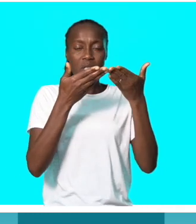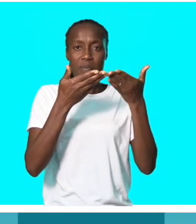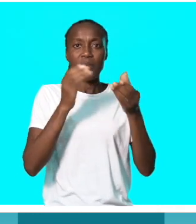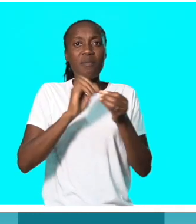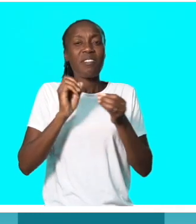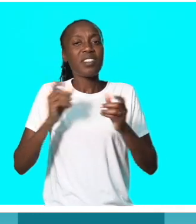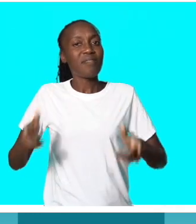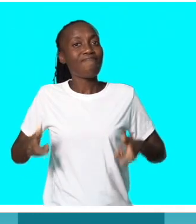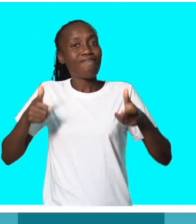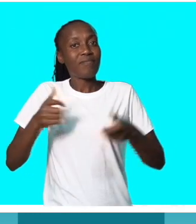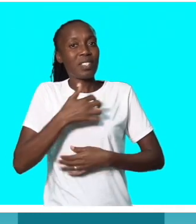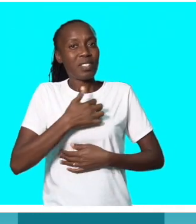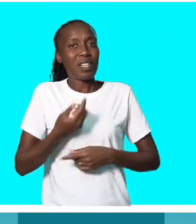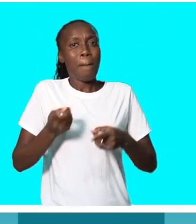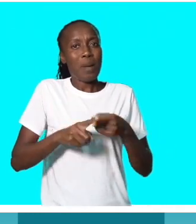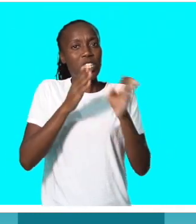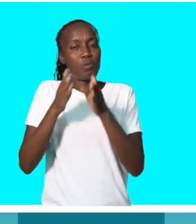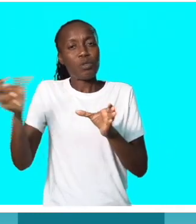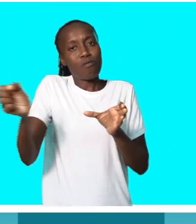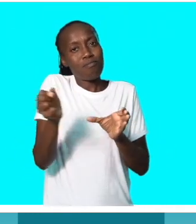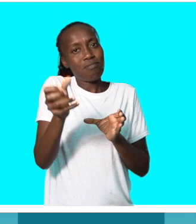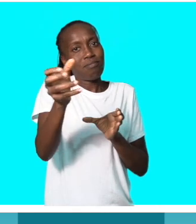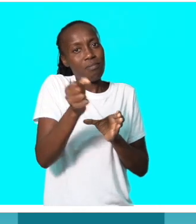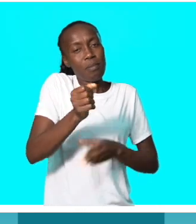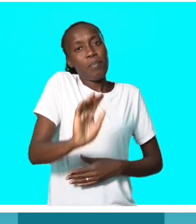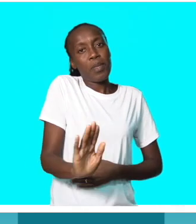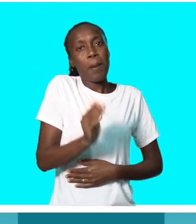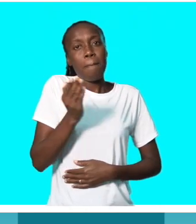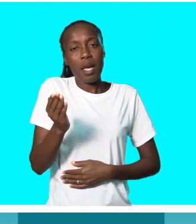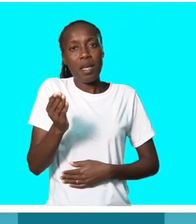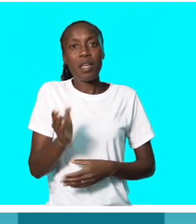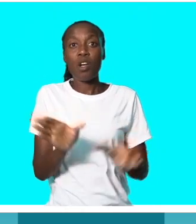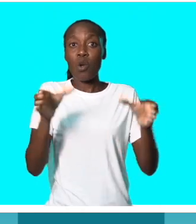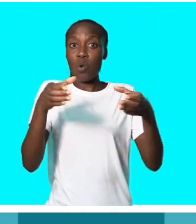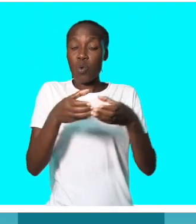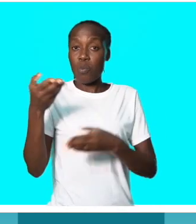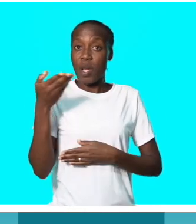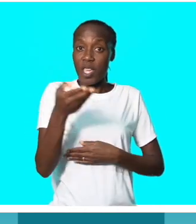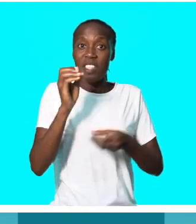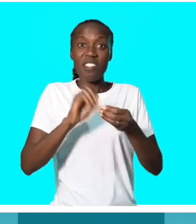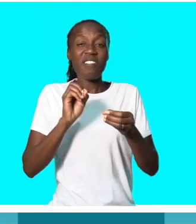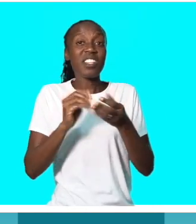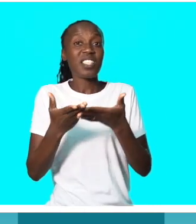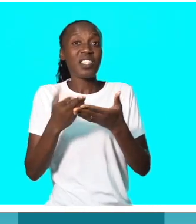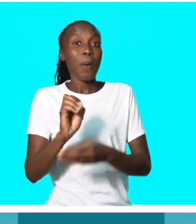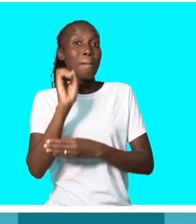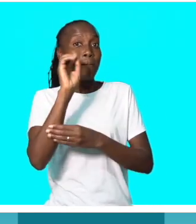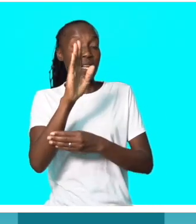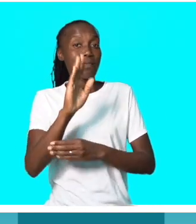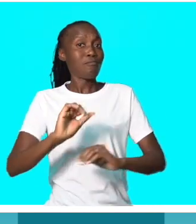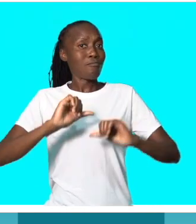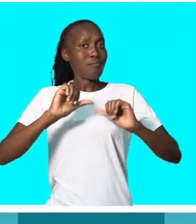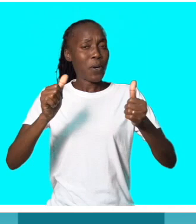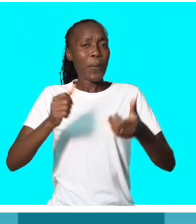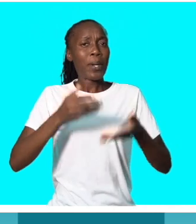cadeiras e tentar puxar mais gente para a modalidade, para além de ser